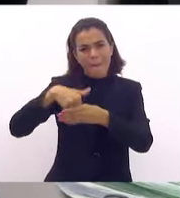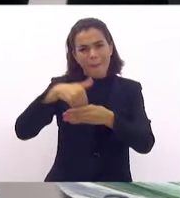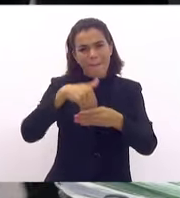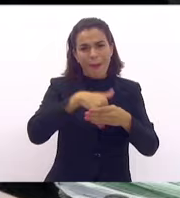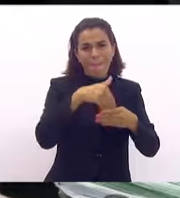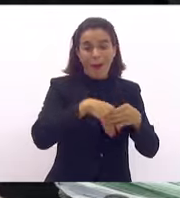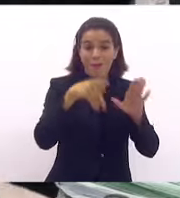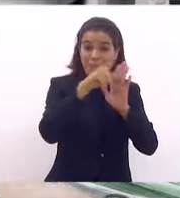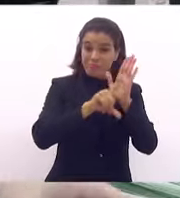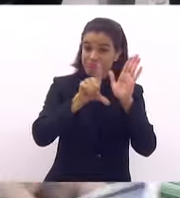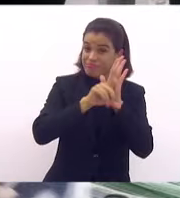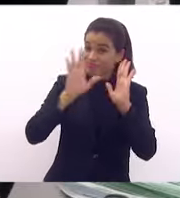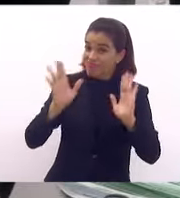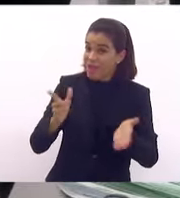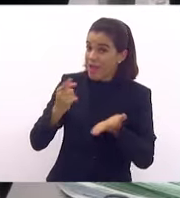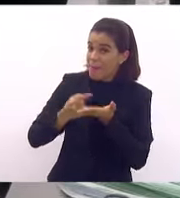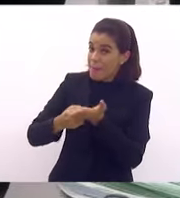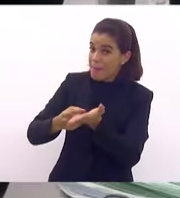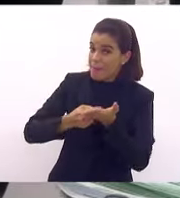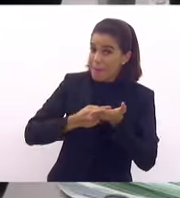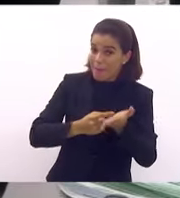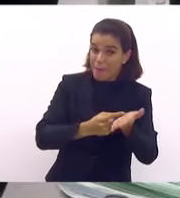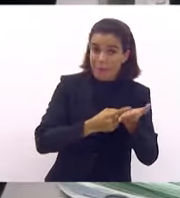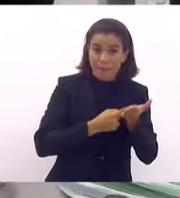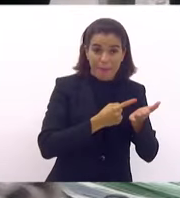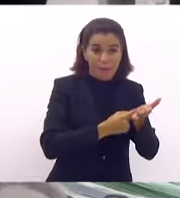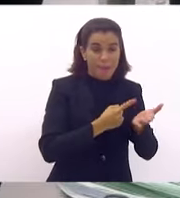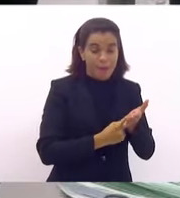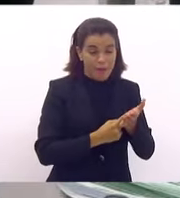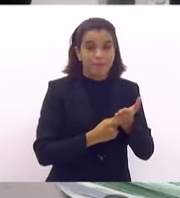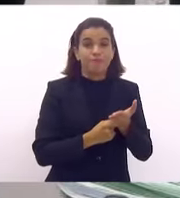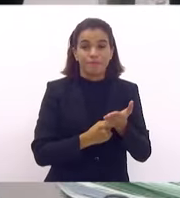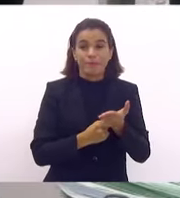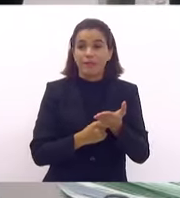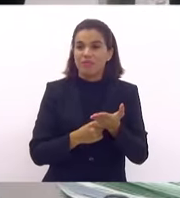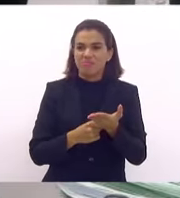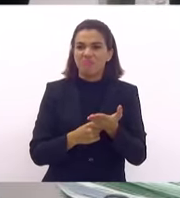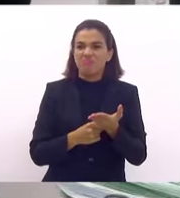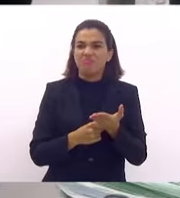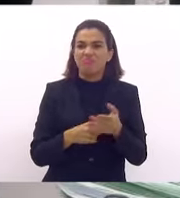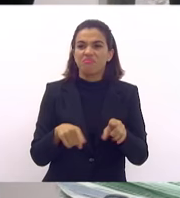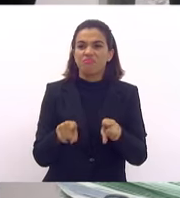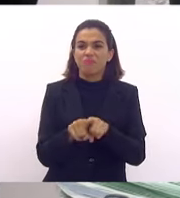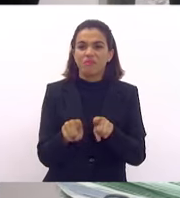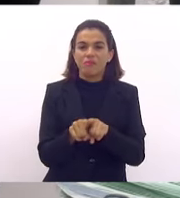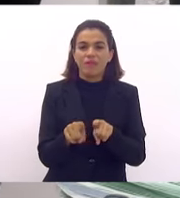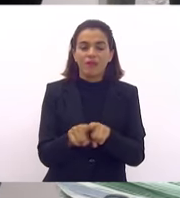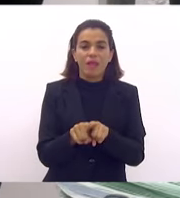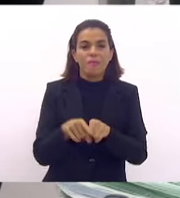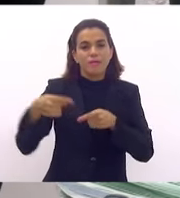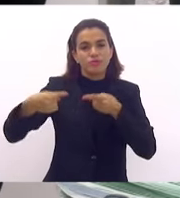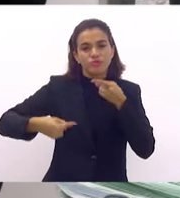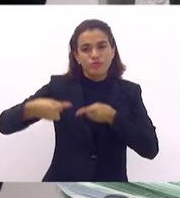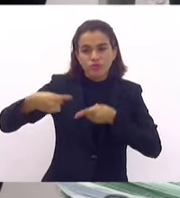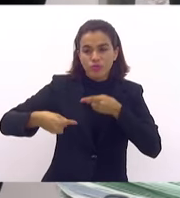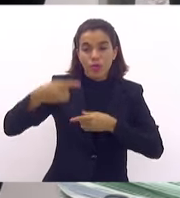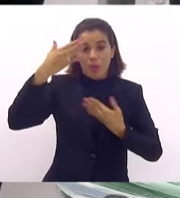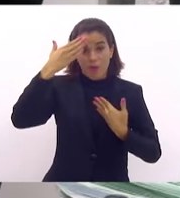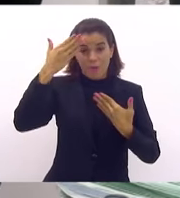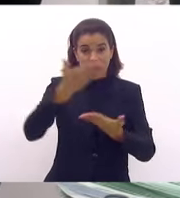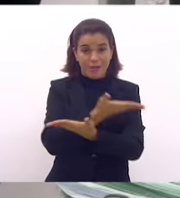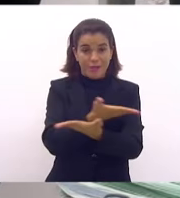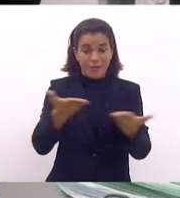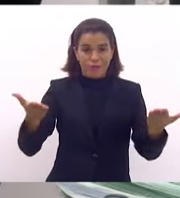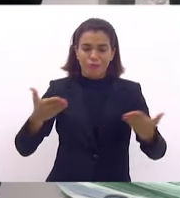foram combinados, os destaques da deputada Célia, tudo aquilo que a gente tem para discutir. Muito obrigado a todos,